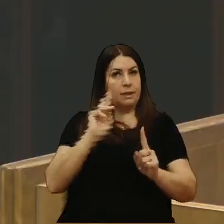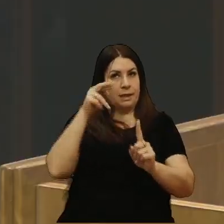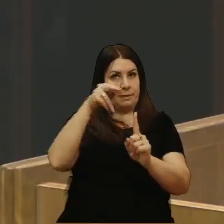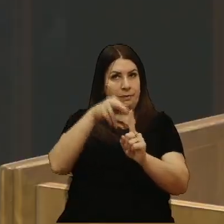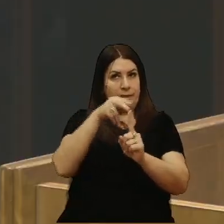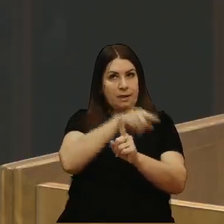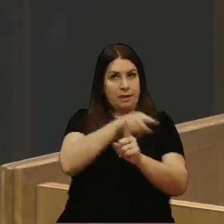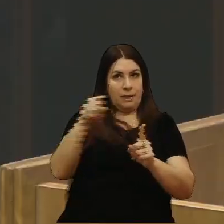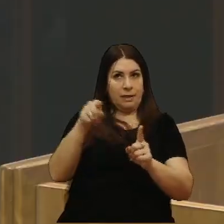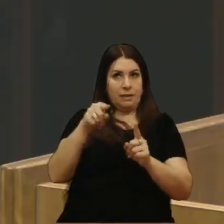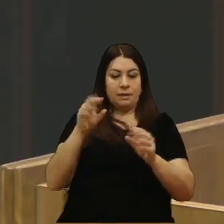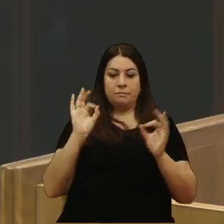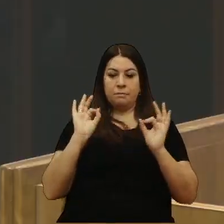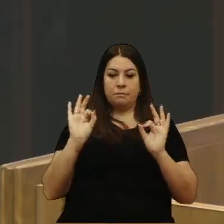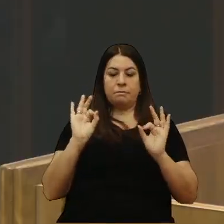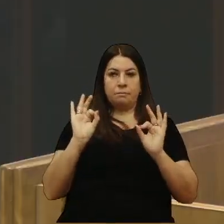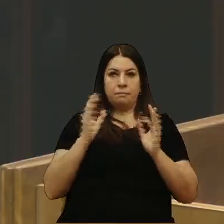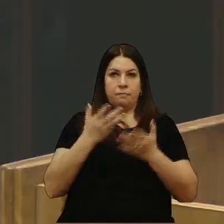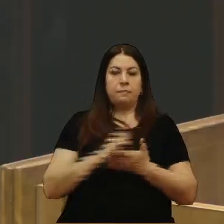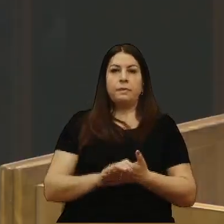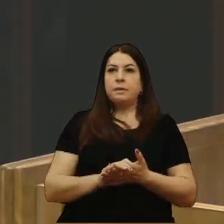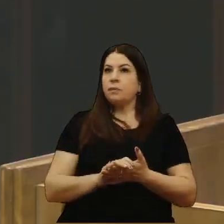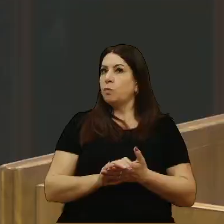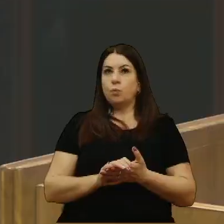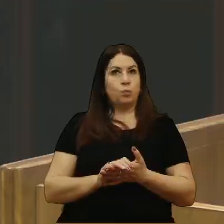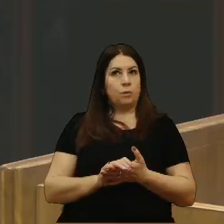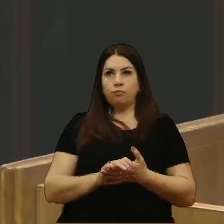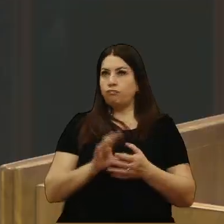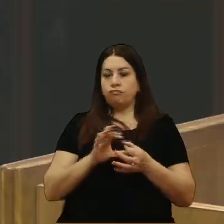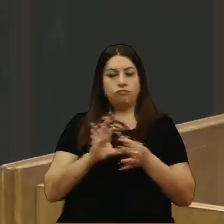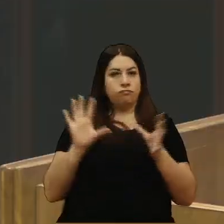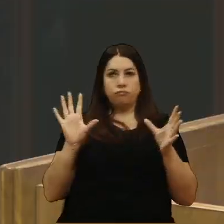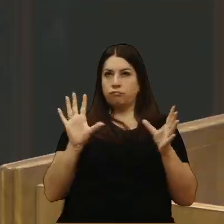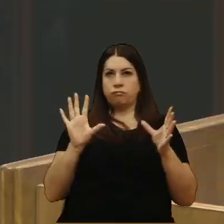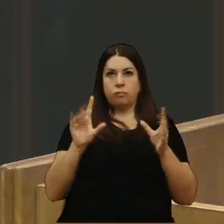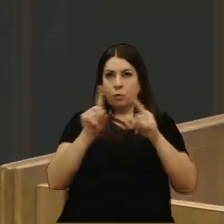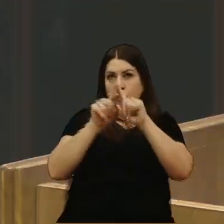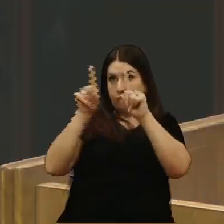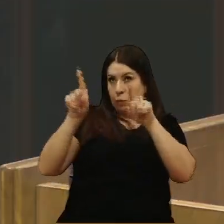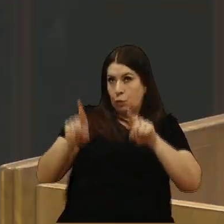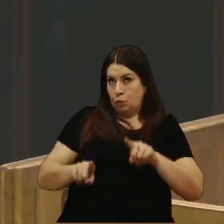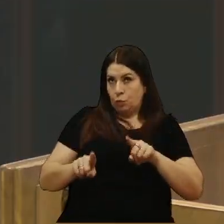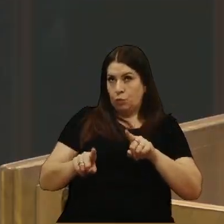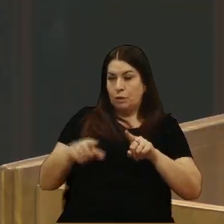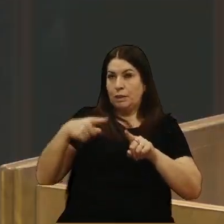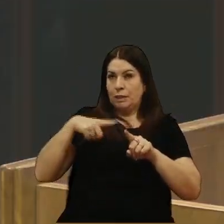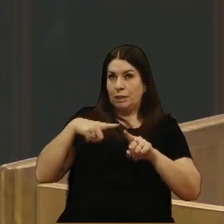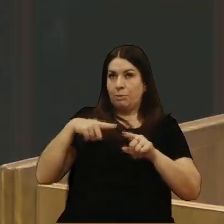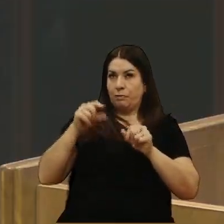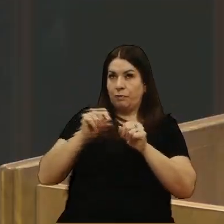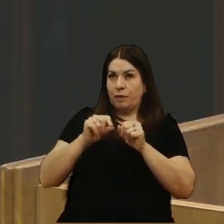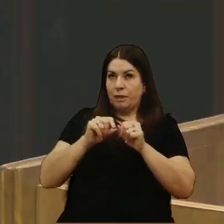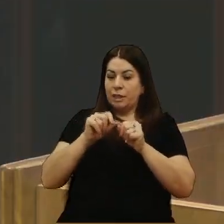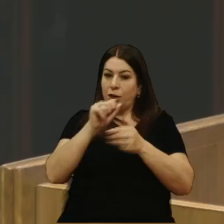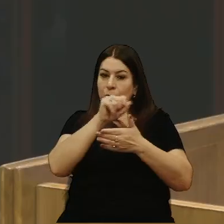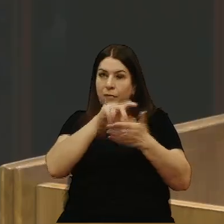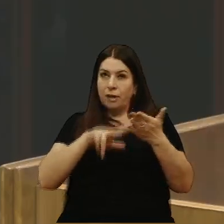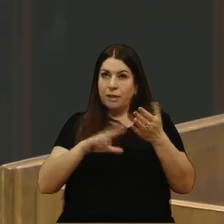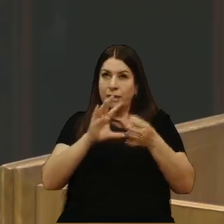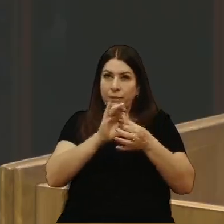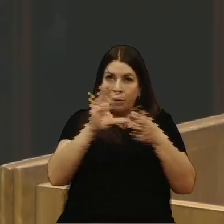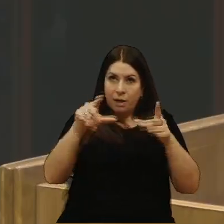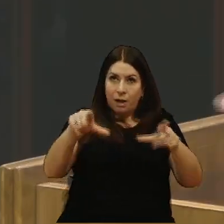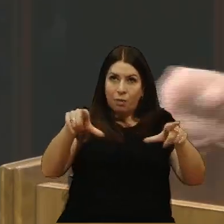referência de excelência, não deixou o servidor, que estava lá para fazer uma avaliação e liberar